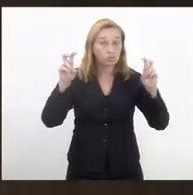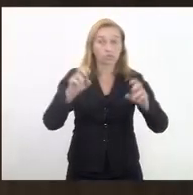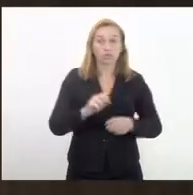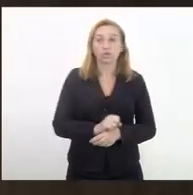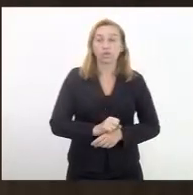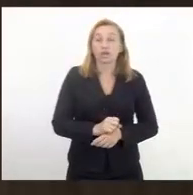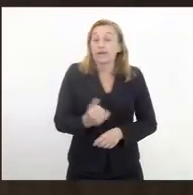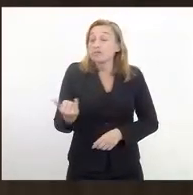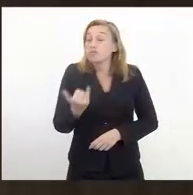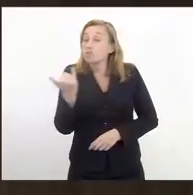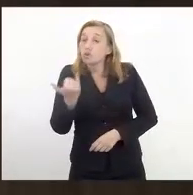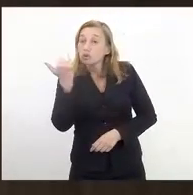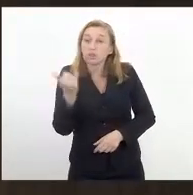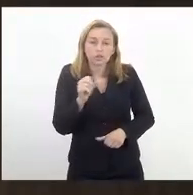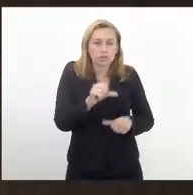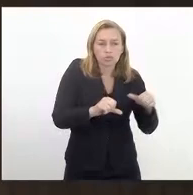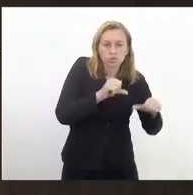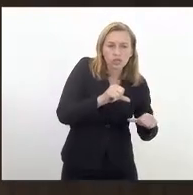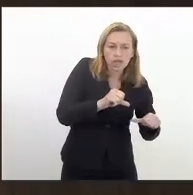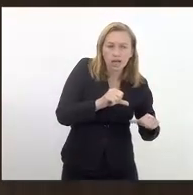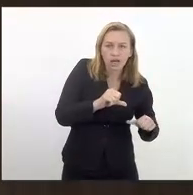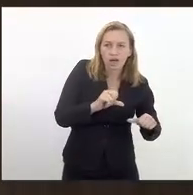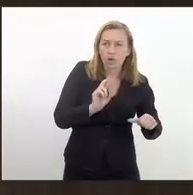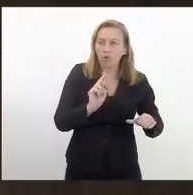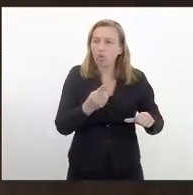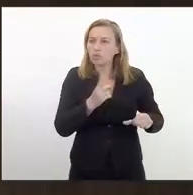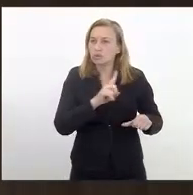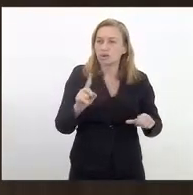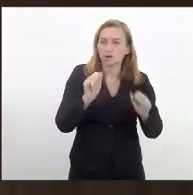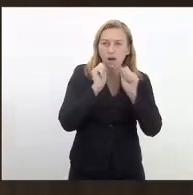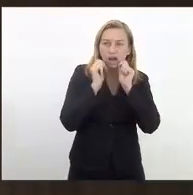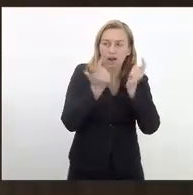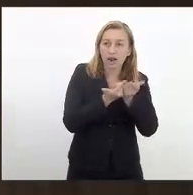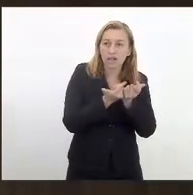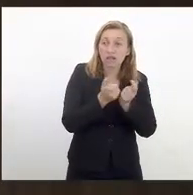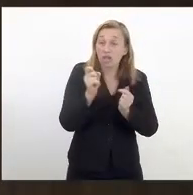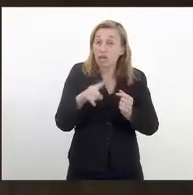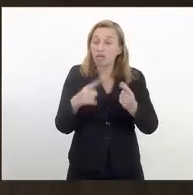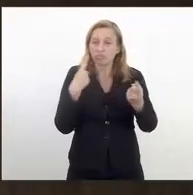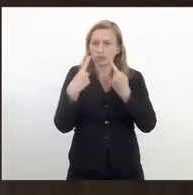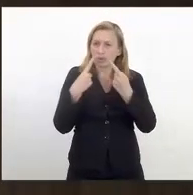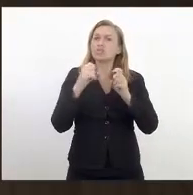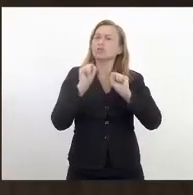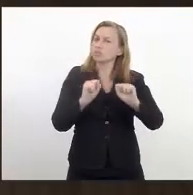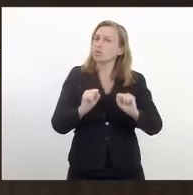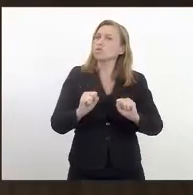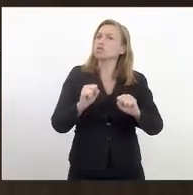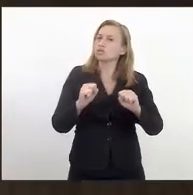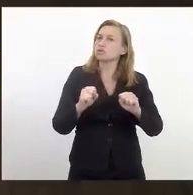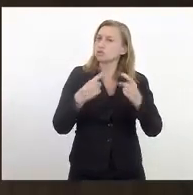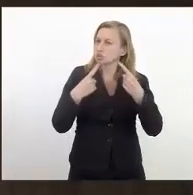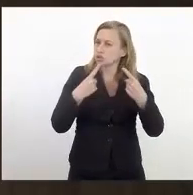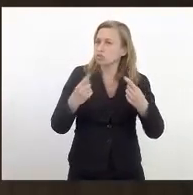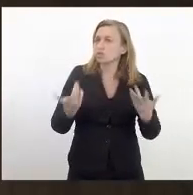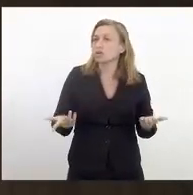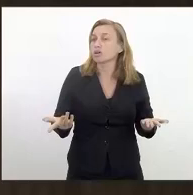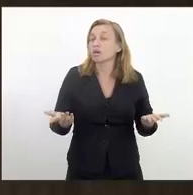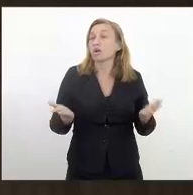validade EA importância de mudar ou não mudar a sede da Assembleia tem um debate que pode ser feito agora